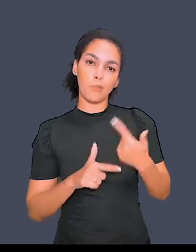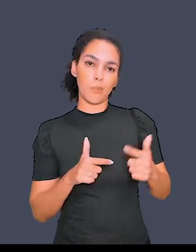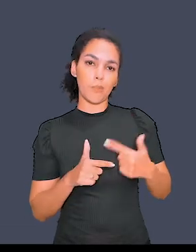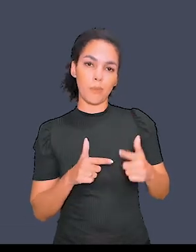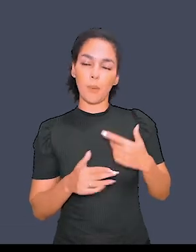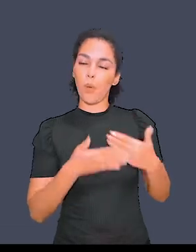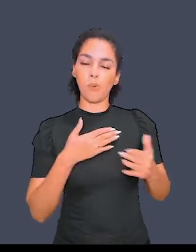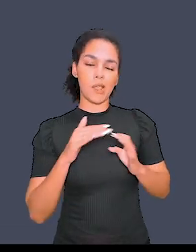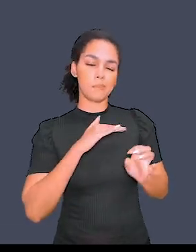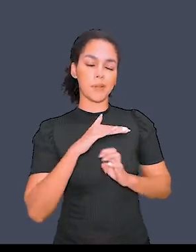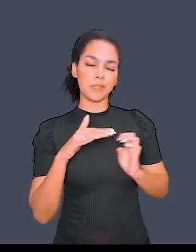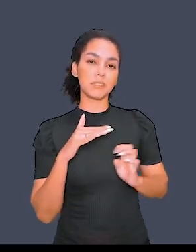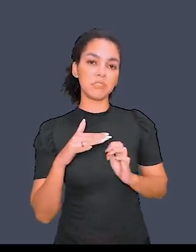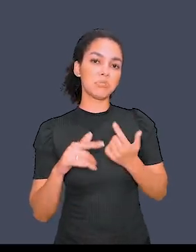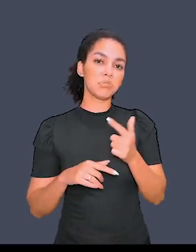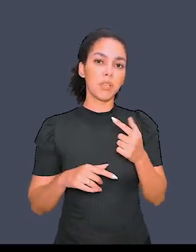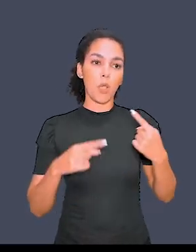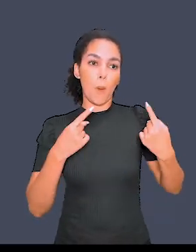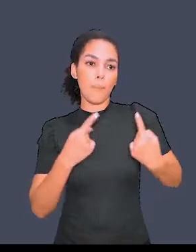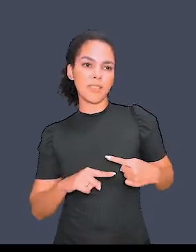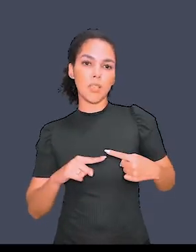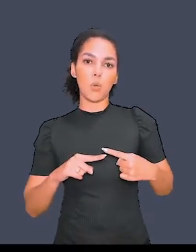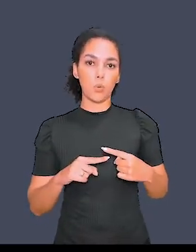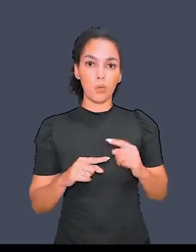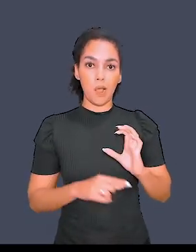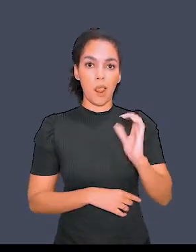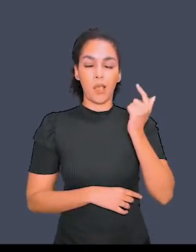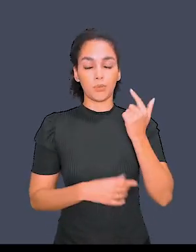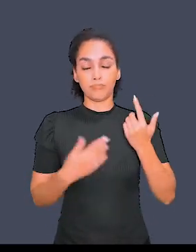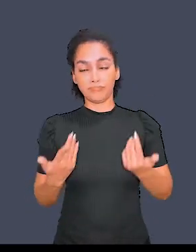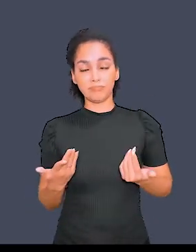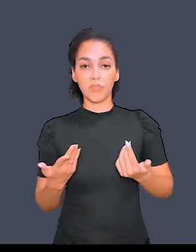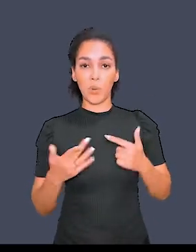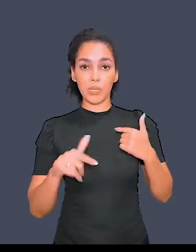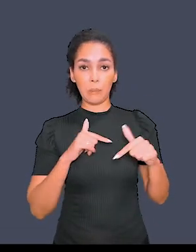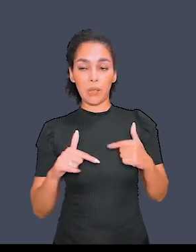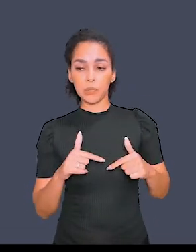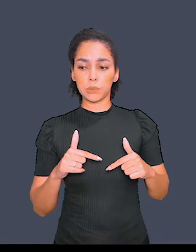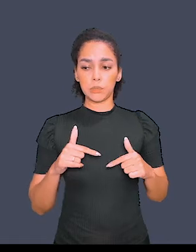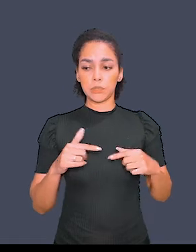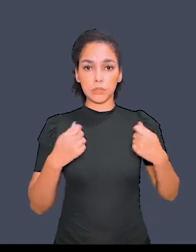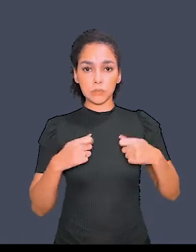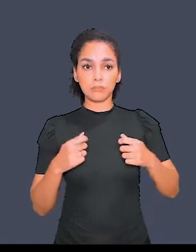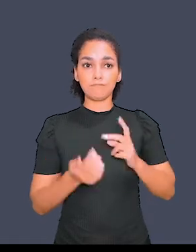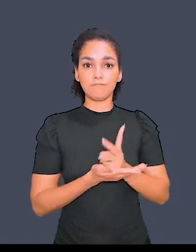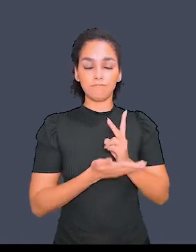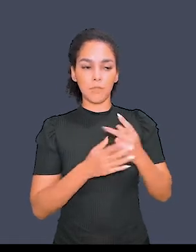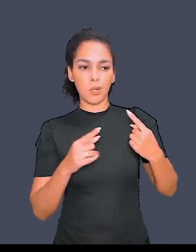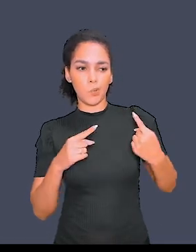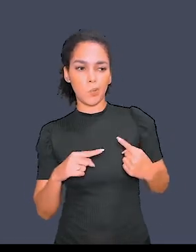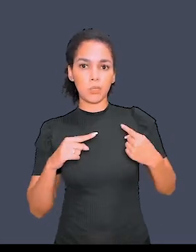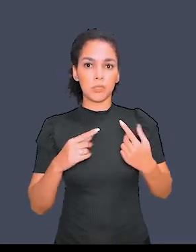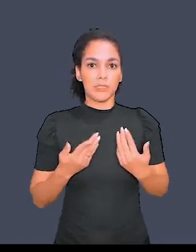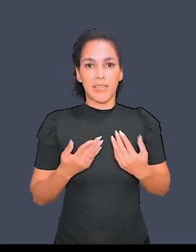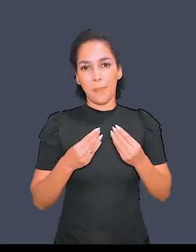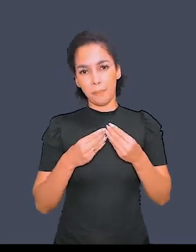qualquer setor, essa situação de não ter um diferencial competitivo claro, deixando o serviço que você entrega comoditizado, é péssimo para qualquer empresa. E